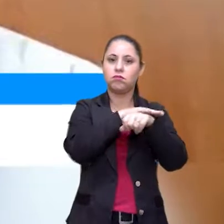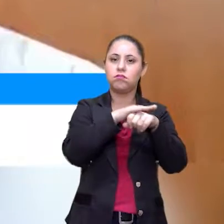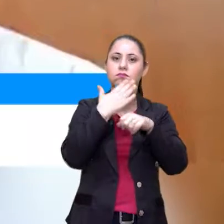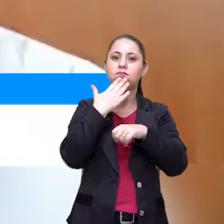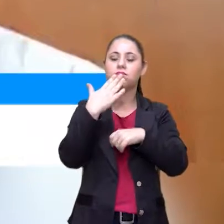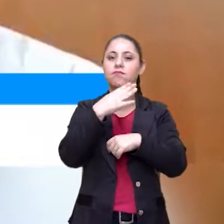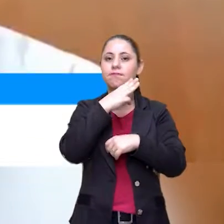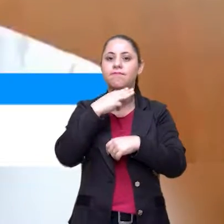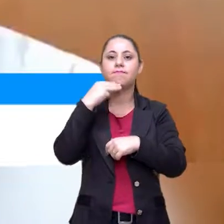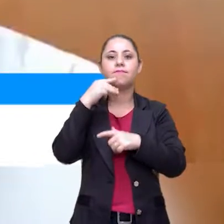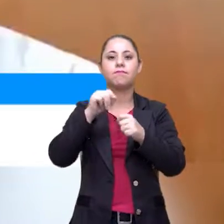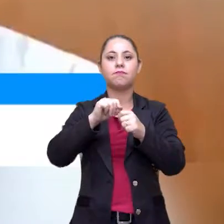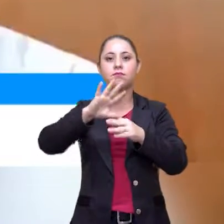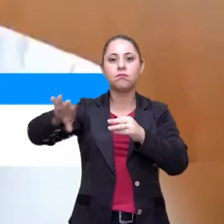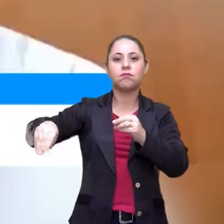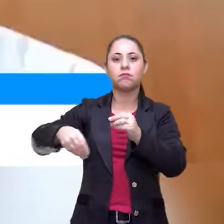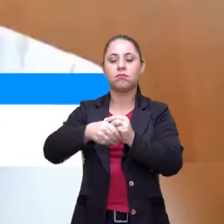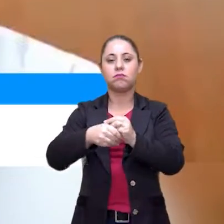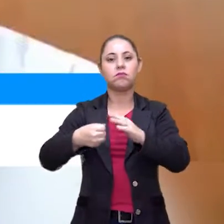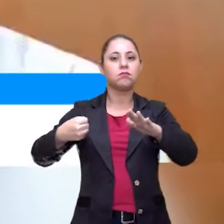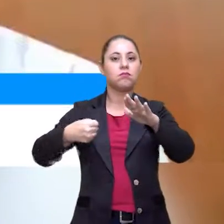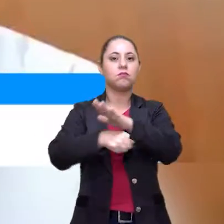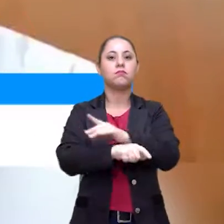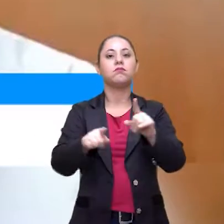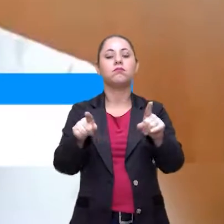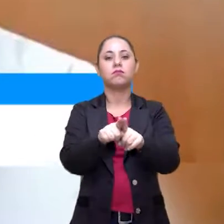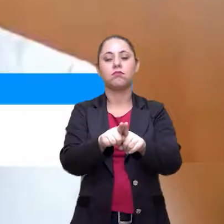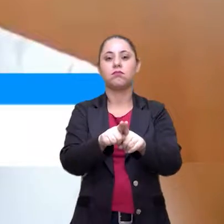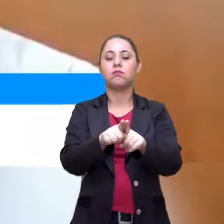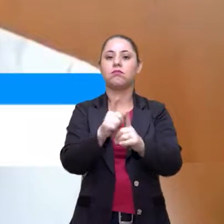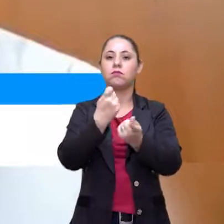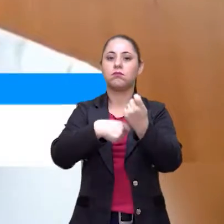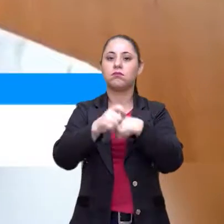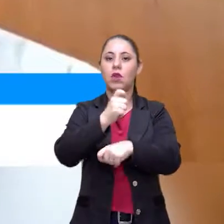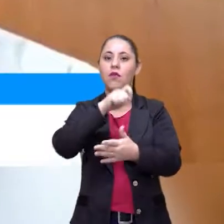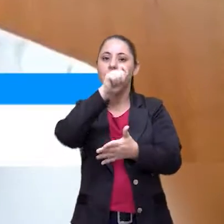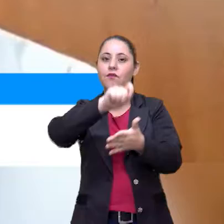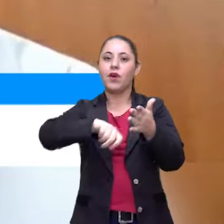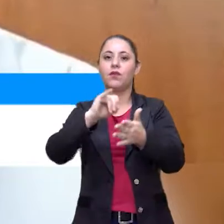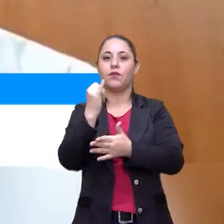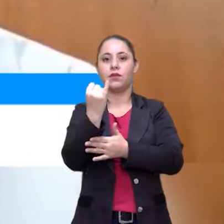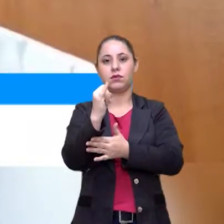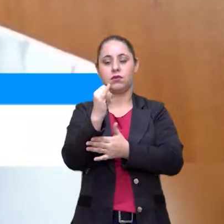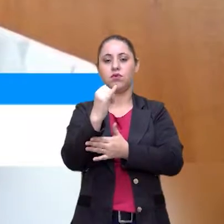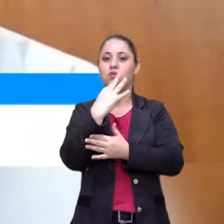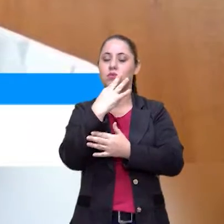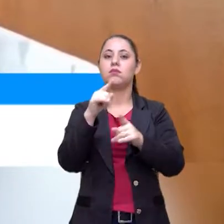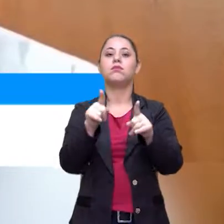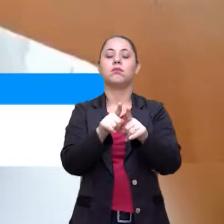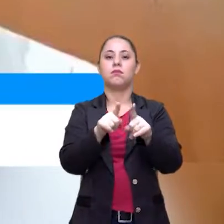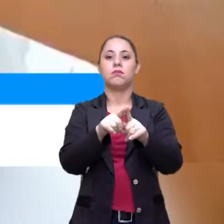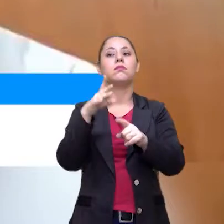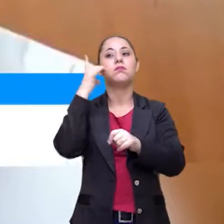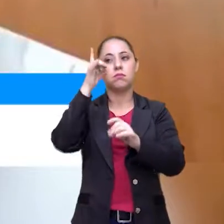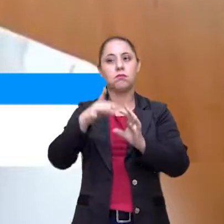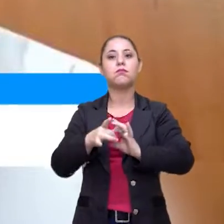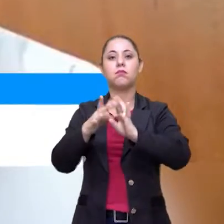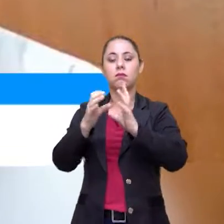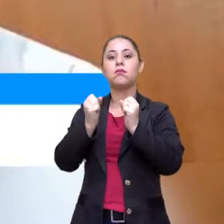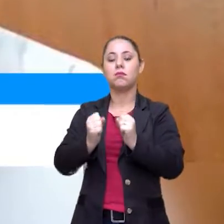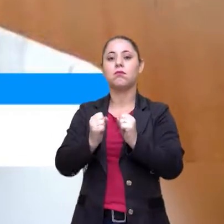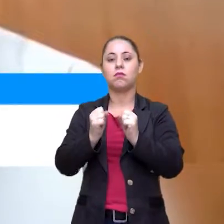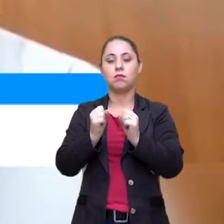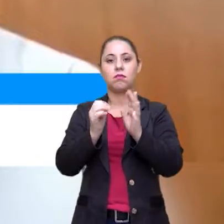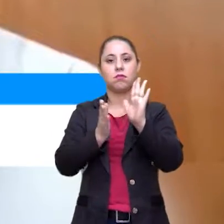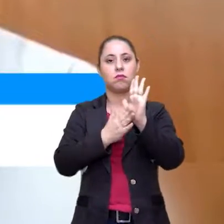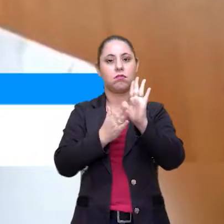pedi sua autorização para poder fazer essa emenda para incluir junto com a educação financeira a educação fiscal também. Ao que o deputado me autorizou, eu